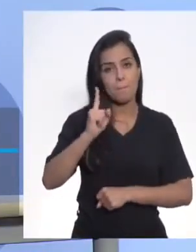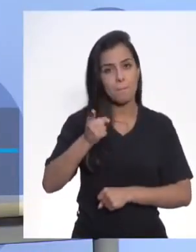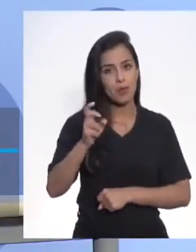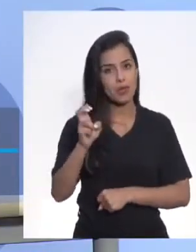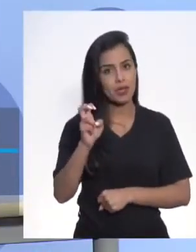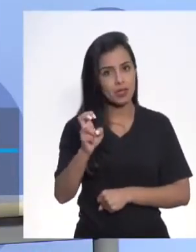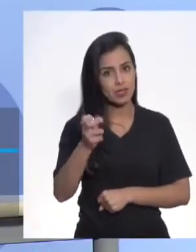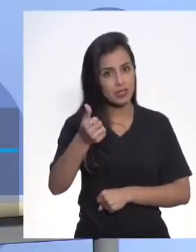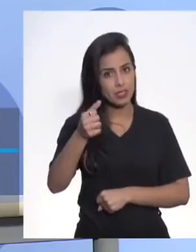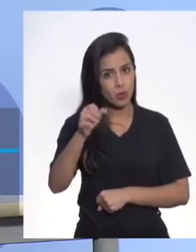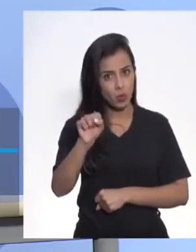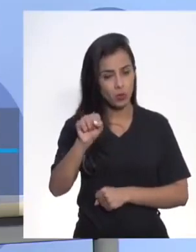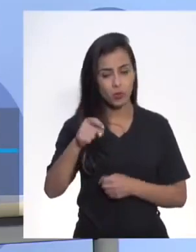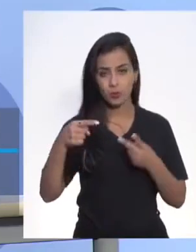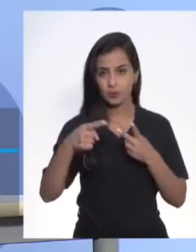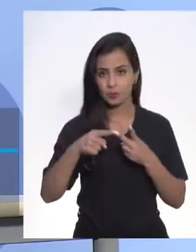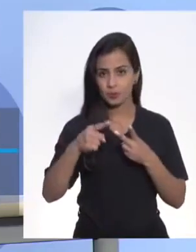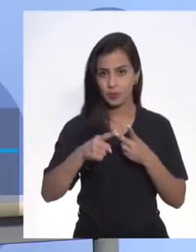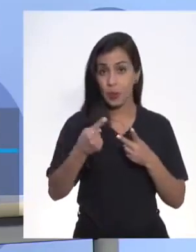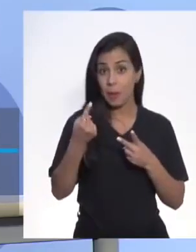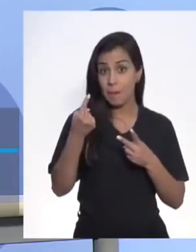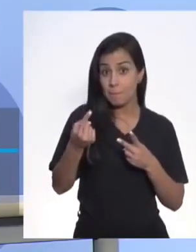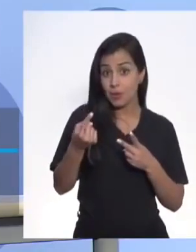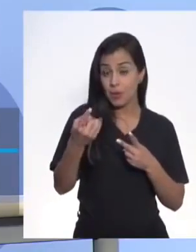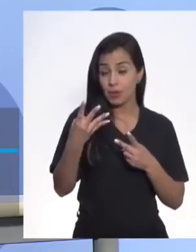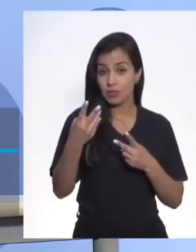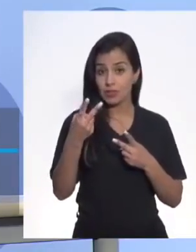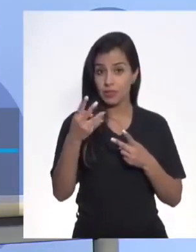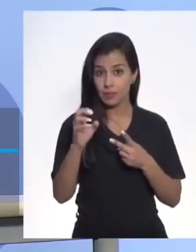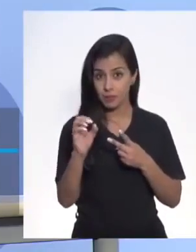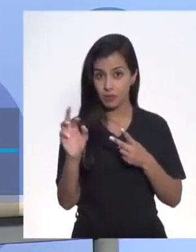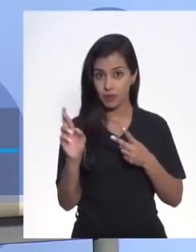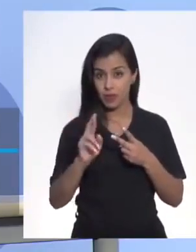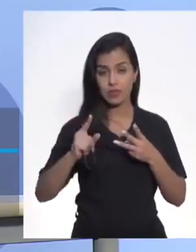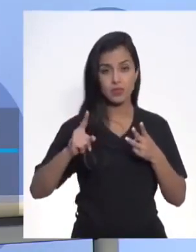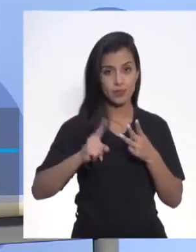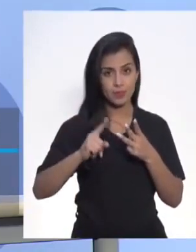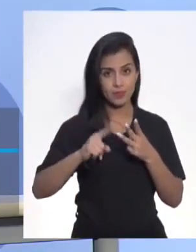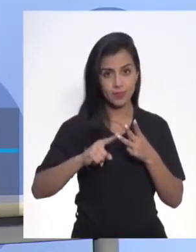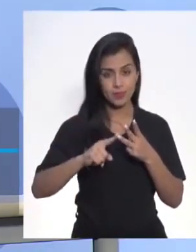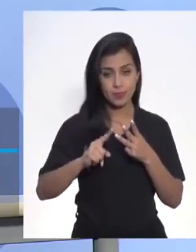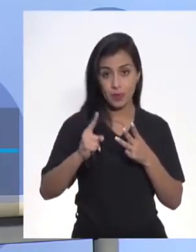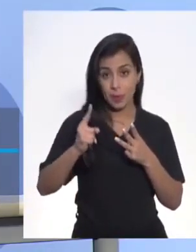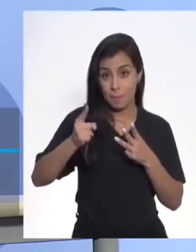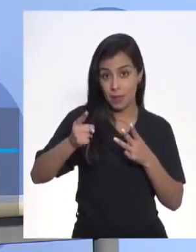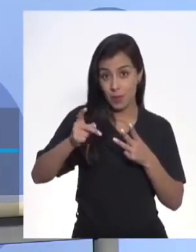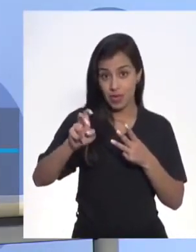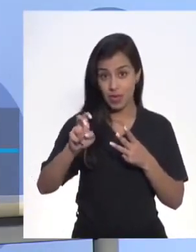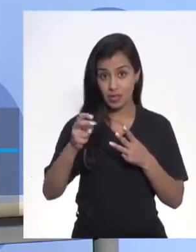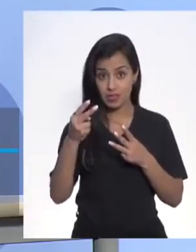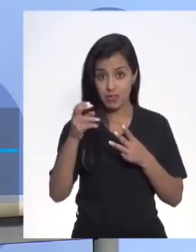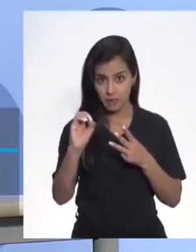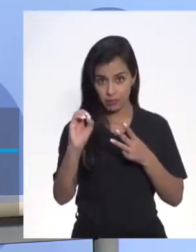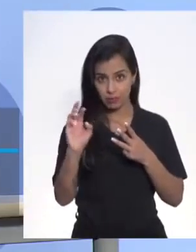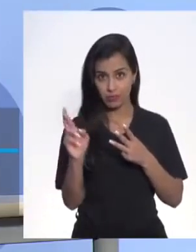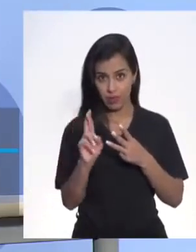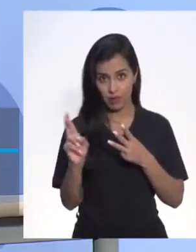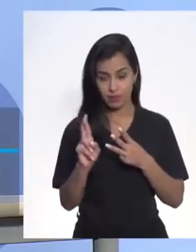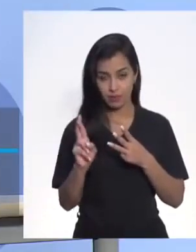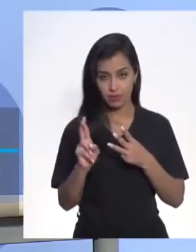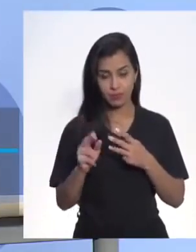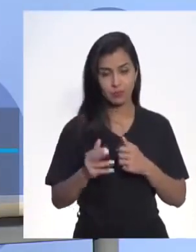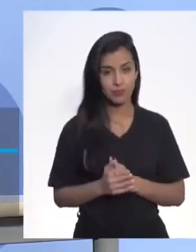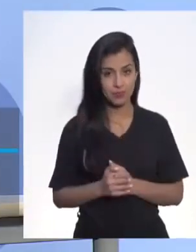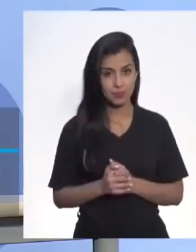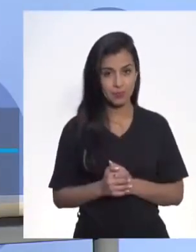1.568. Do produto 2, R$ 1.420. E do produto 3, R$ 1.520. E